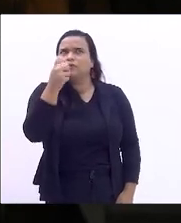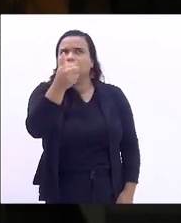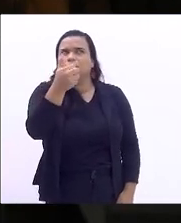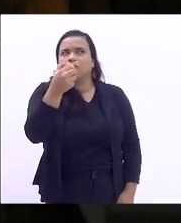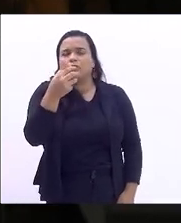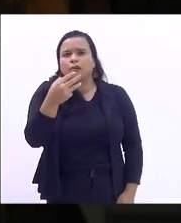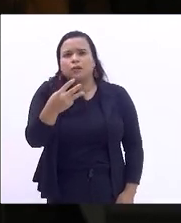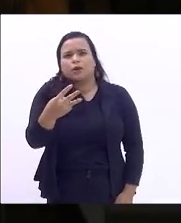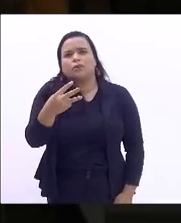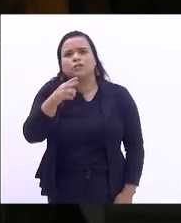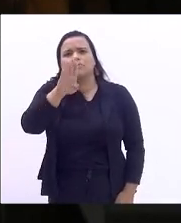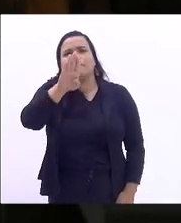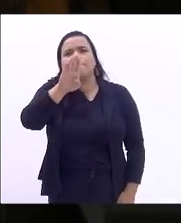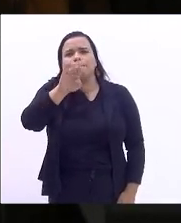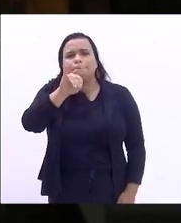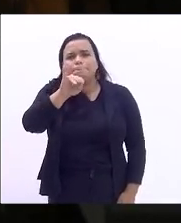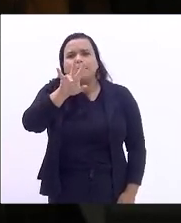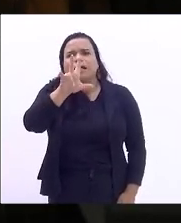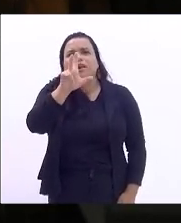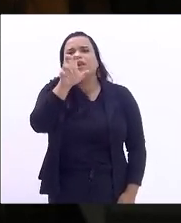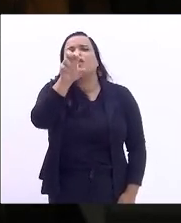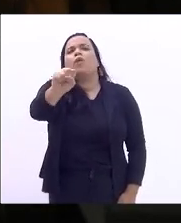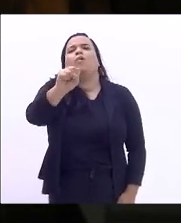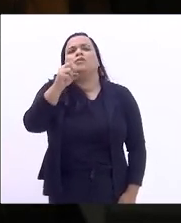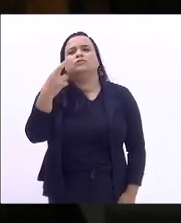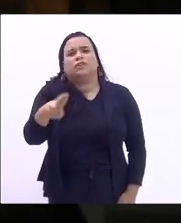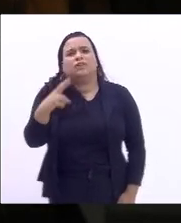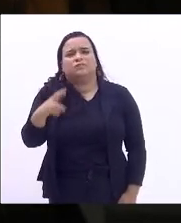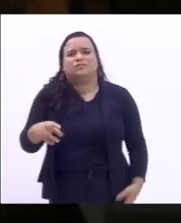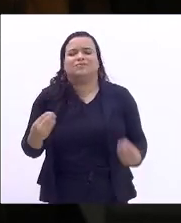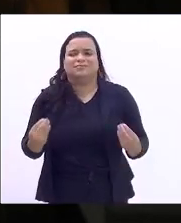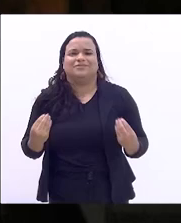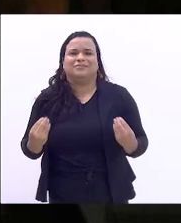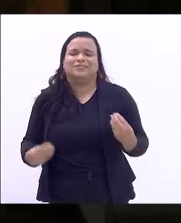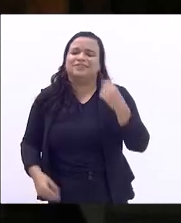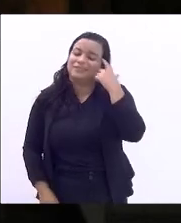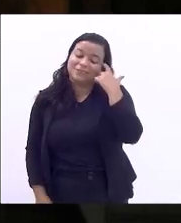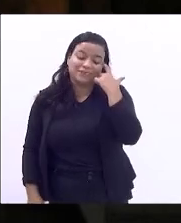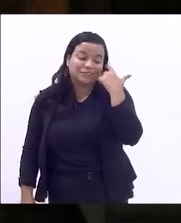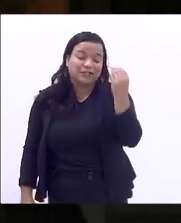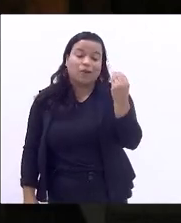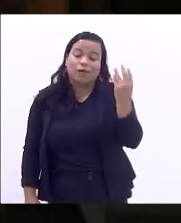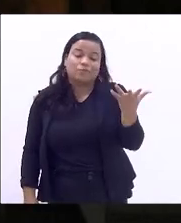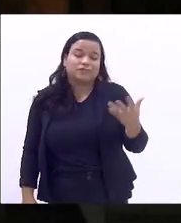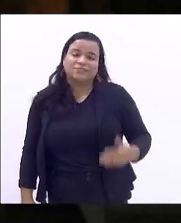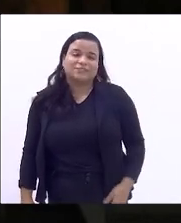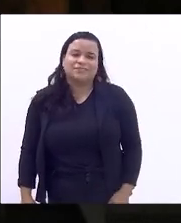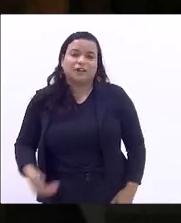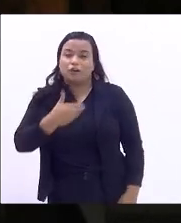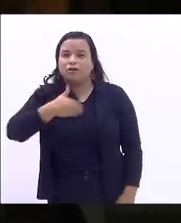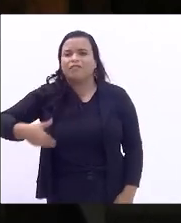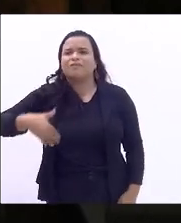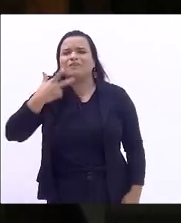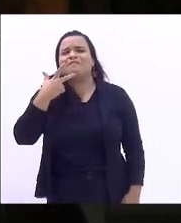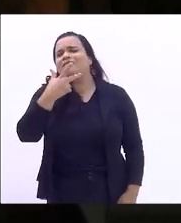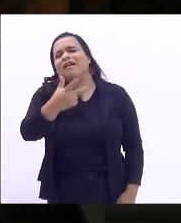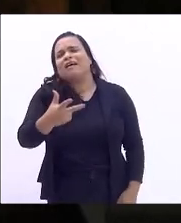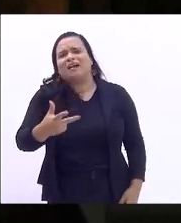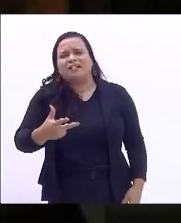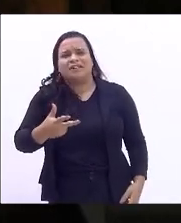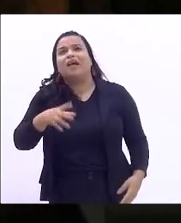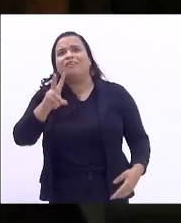13 bilhões de reais bom então é como é que é um governo pode ter